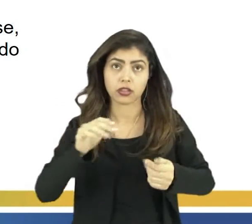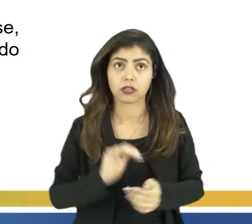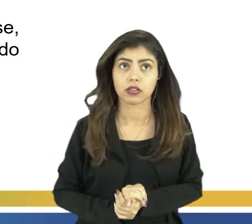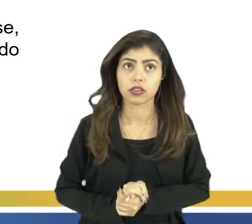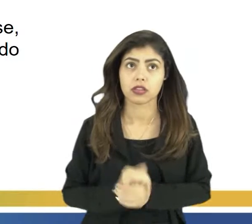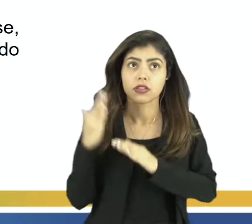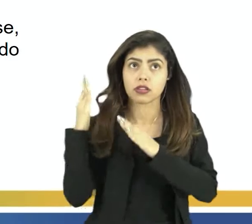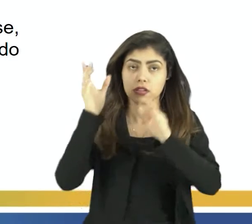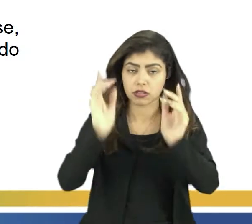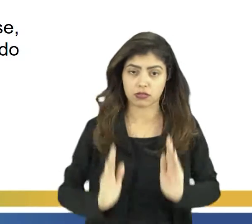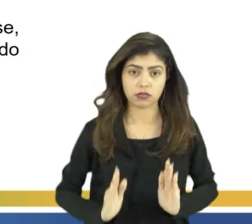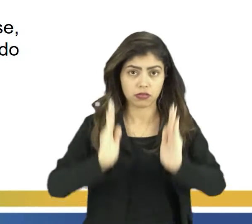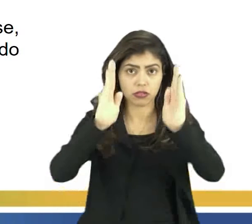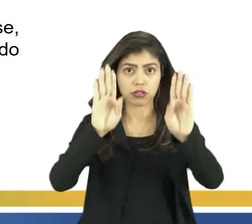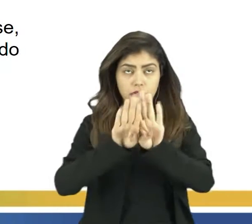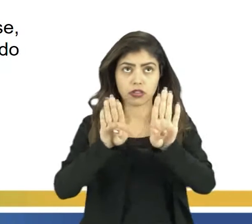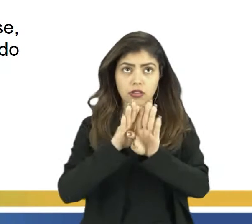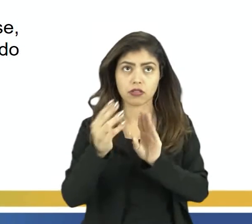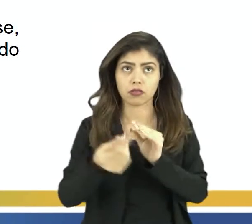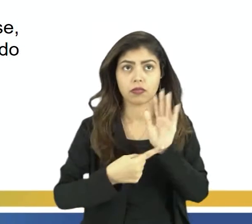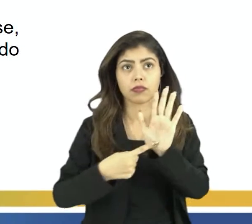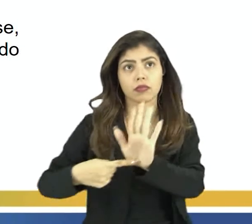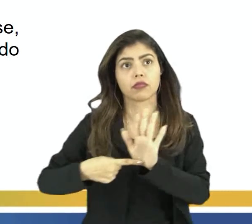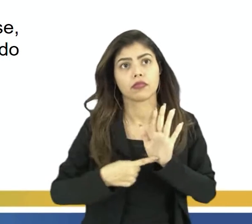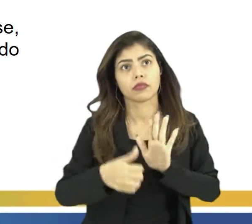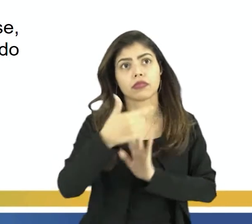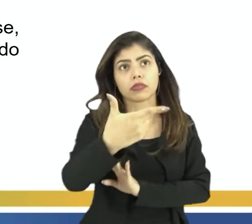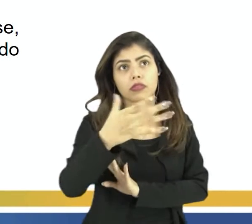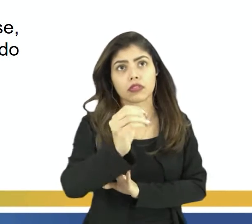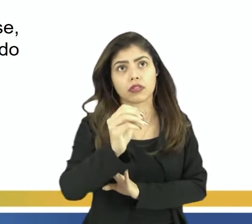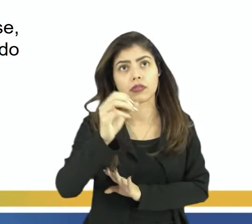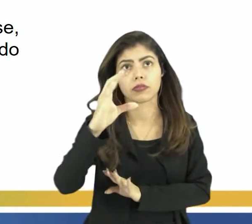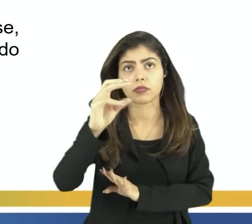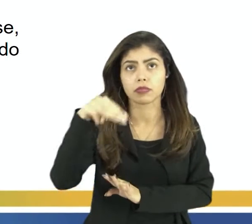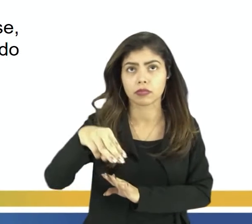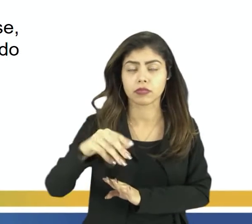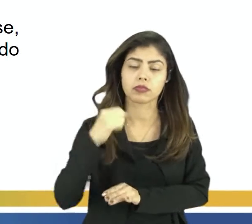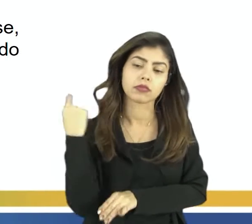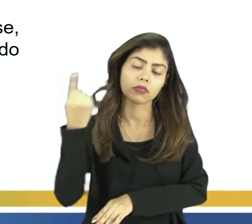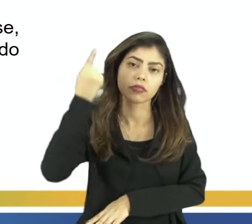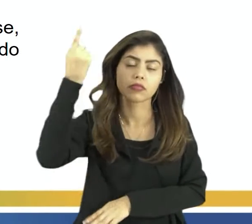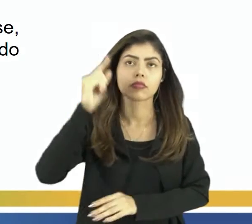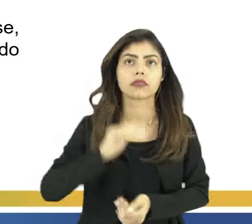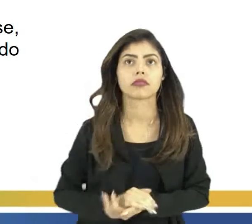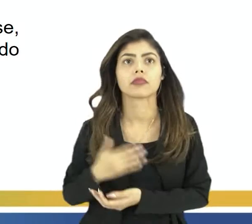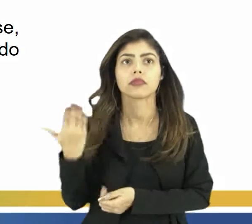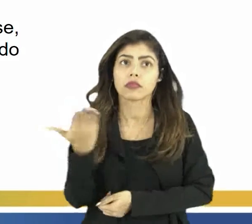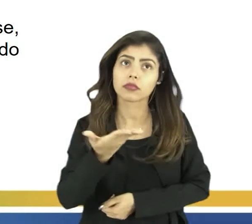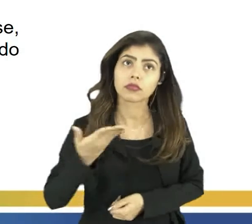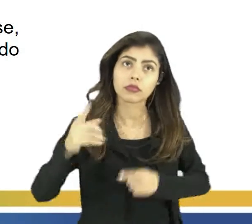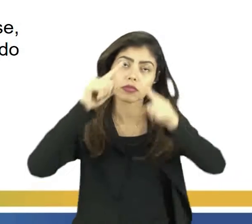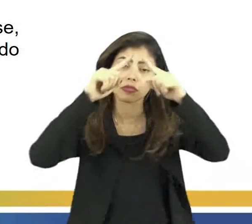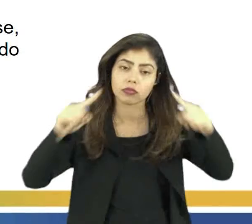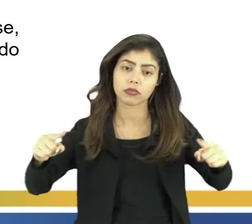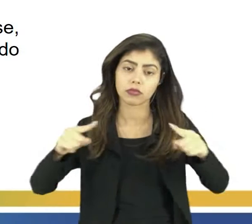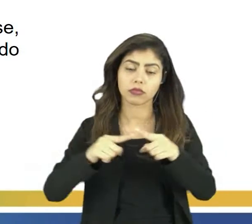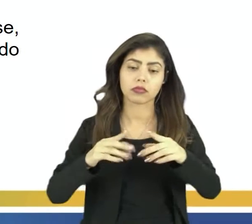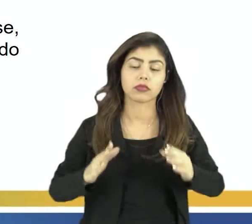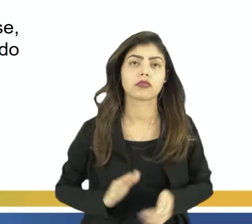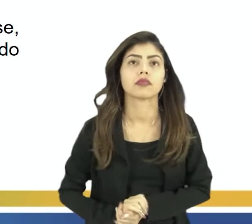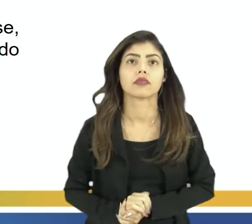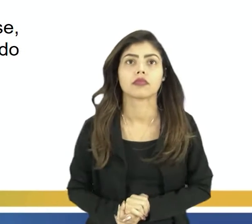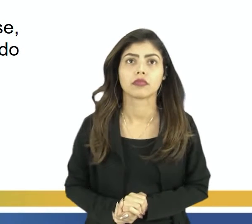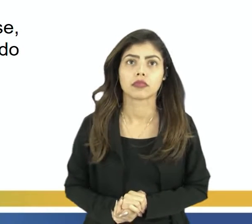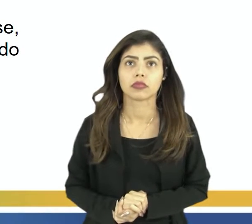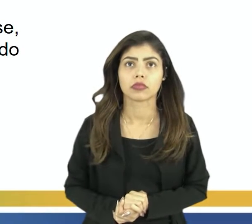reto que apresenta. Nós temos como dado 20 centímetros de altura, cuja base é um triângulo